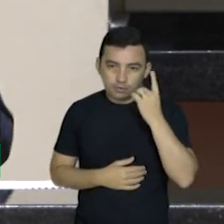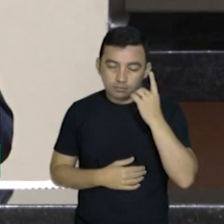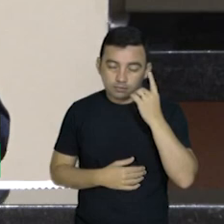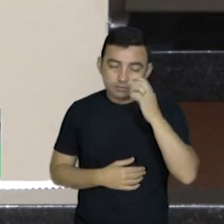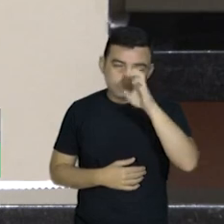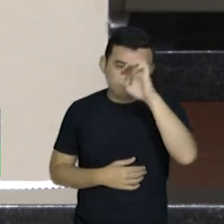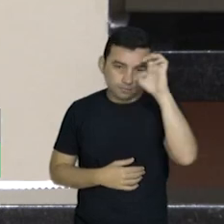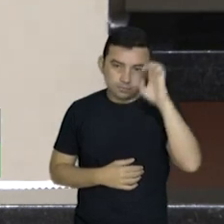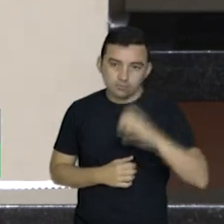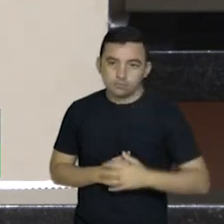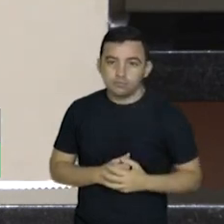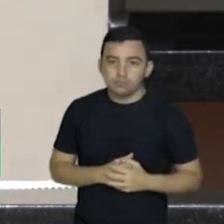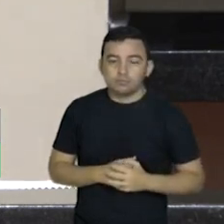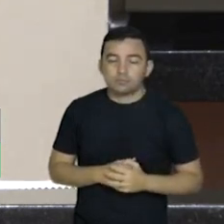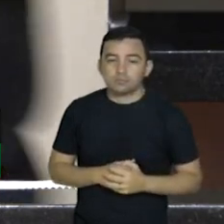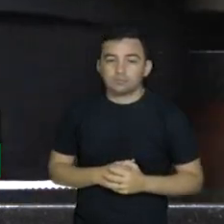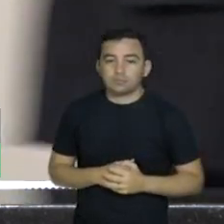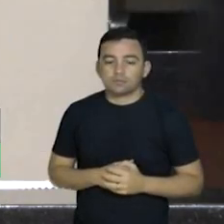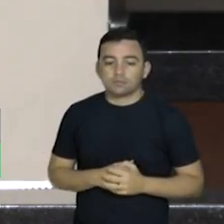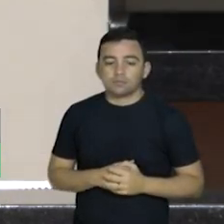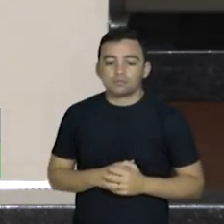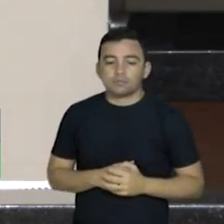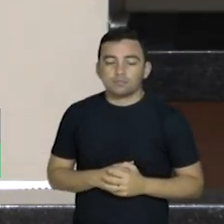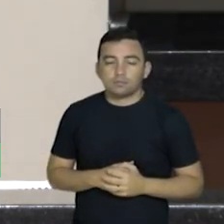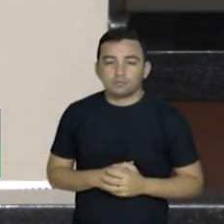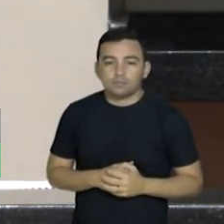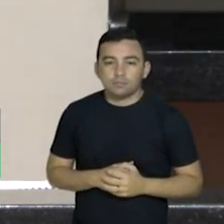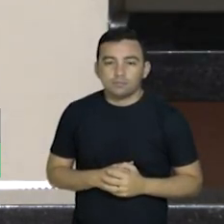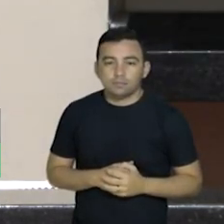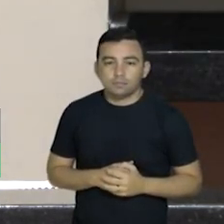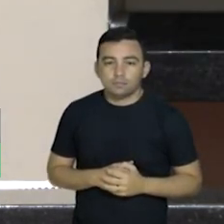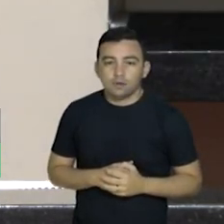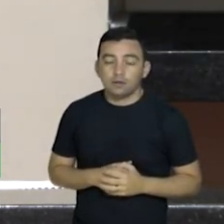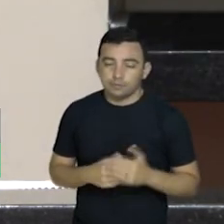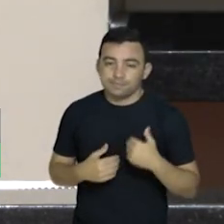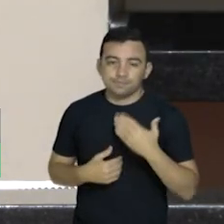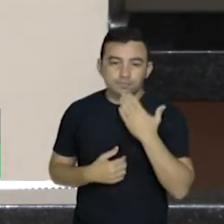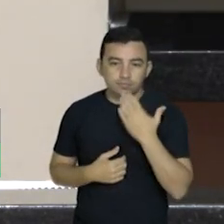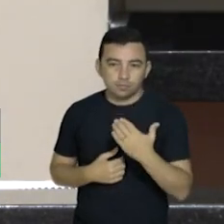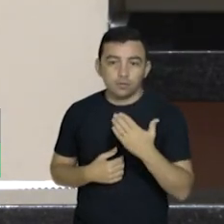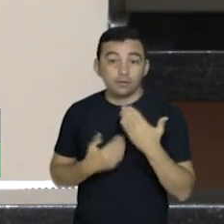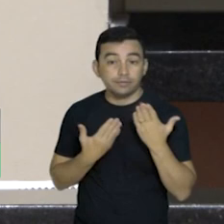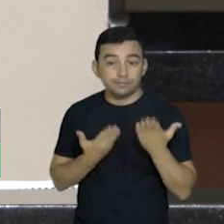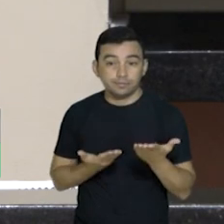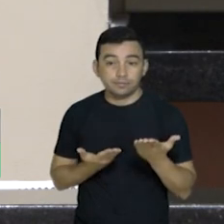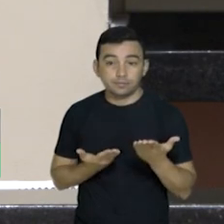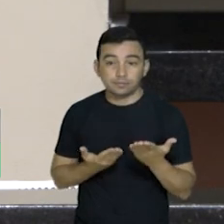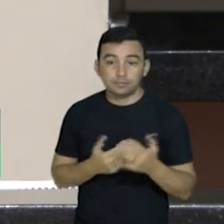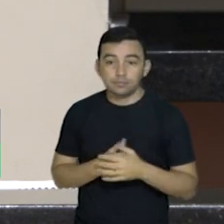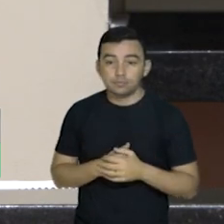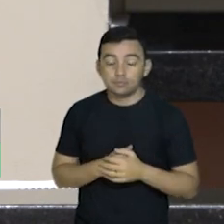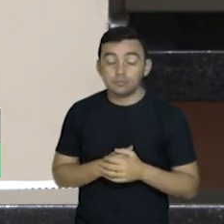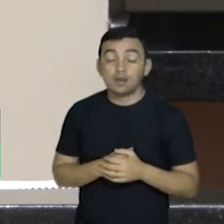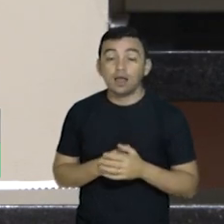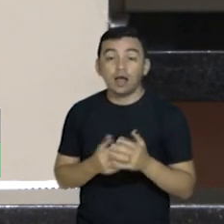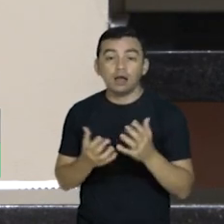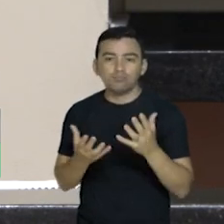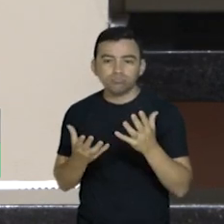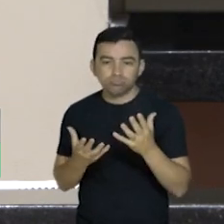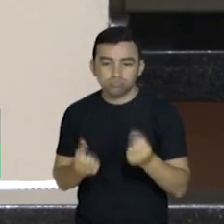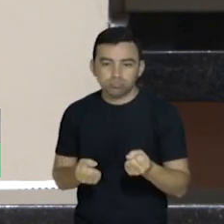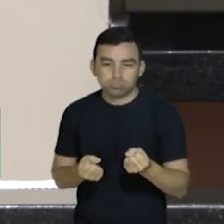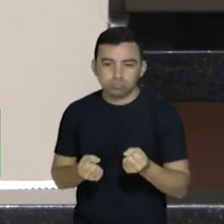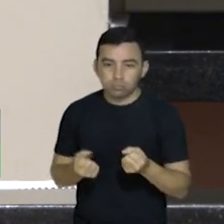Egídio eu peço a vossa excelência que assuma a presidência